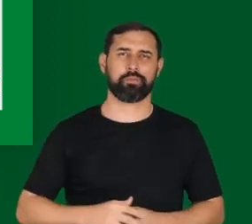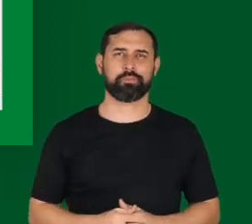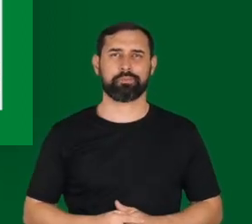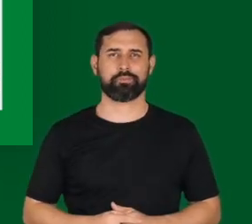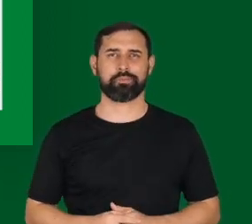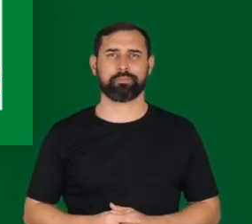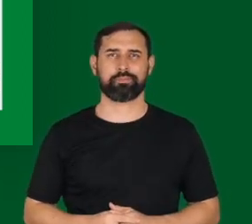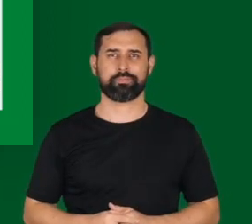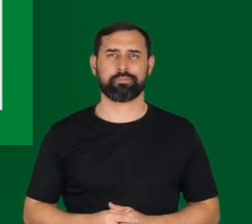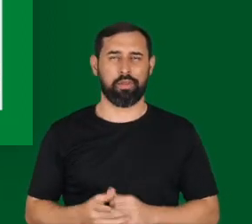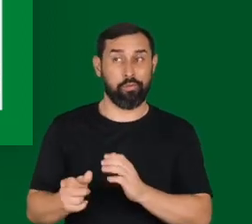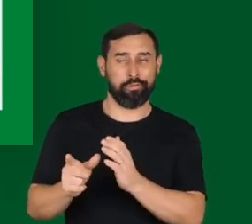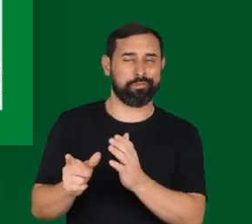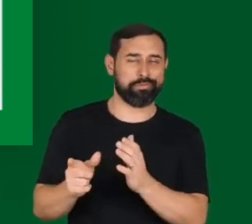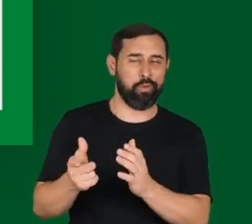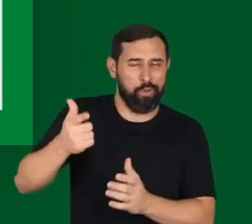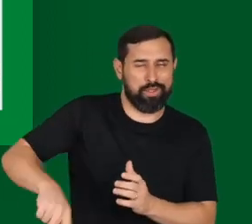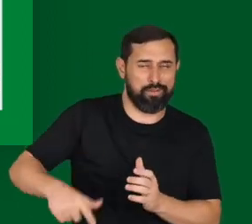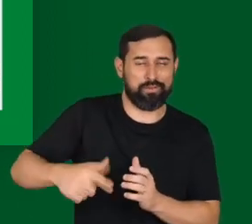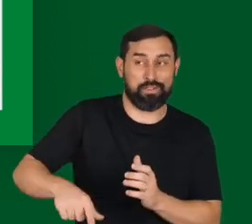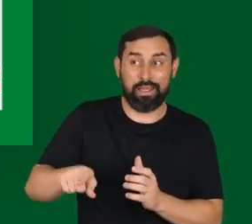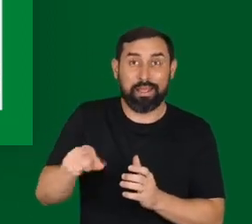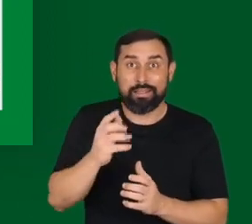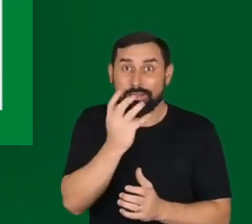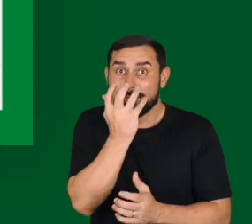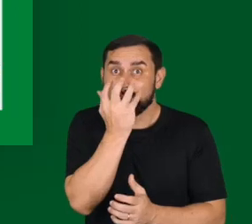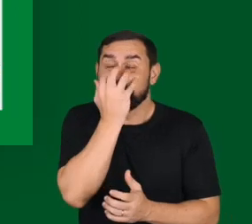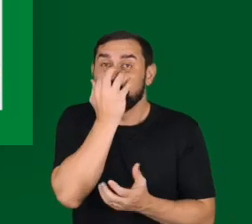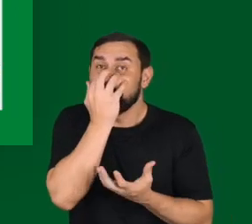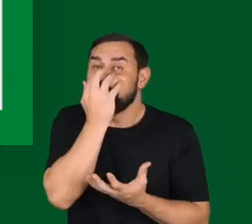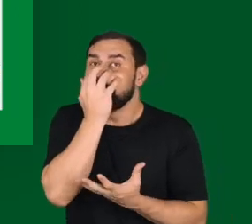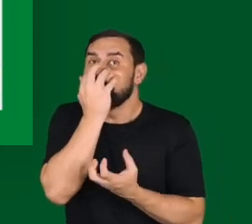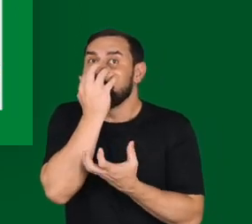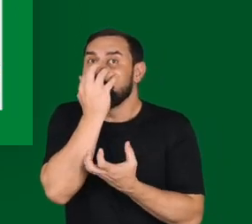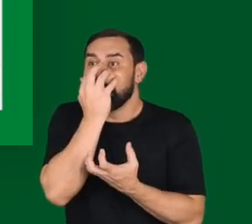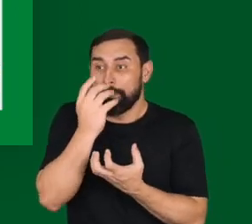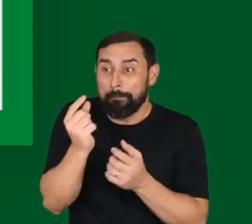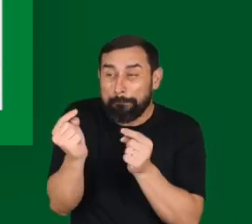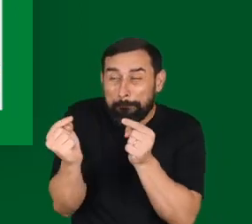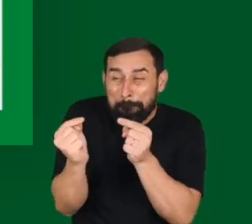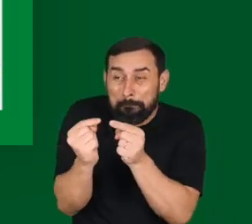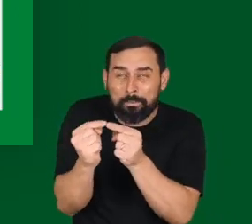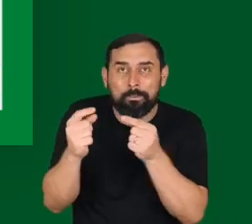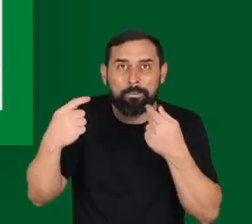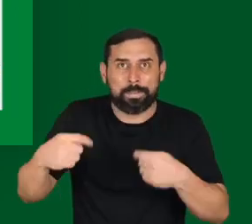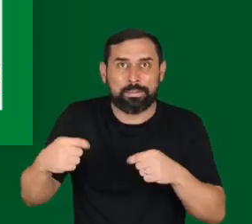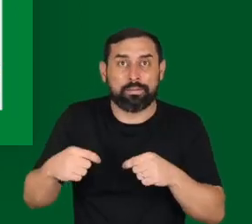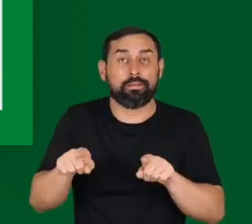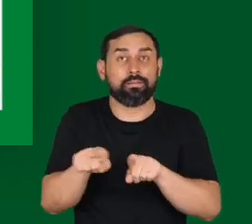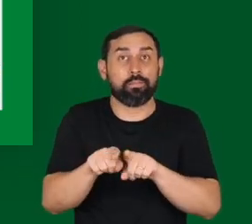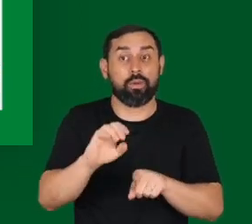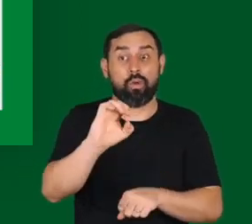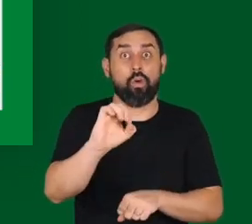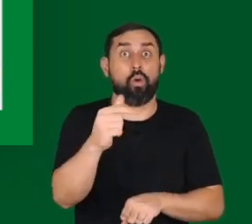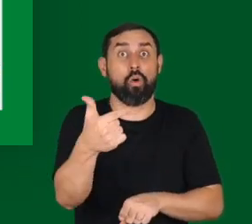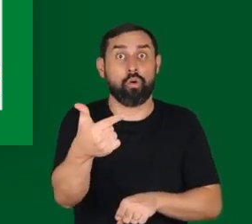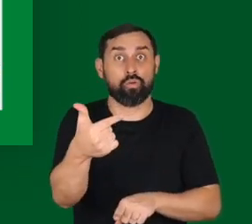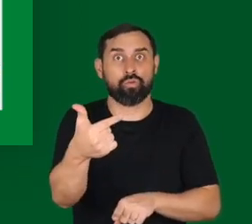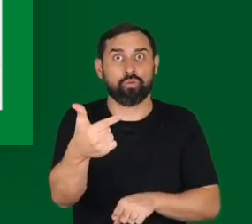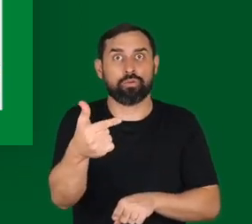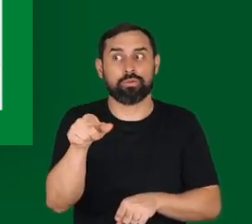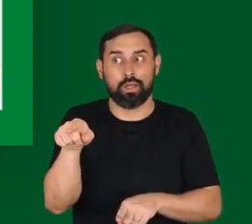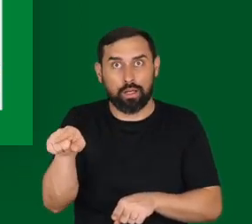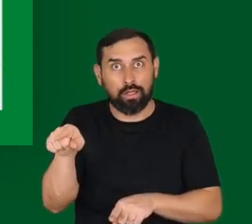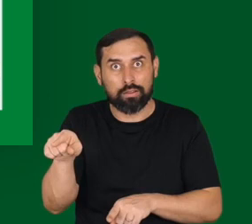aí mais conhecido. Então, opa, vou voltar aqui. Então, a máscara, ela tem que estar bem adaptada à criança,